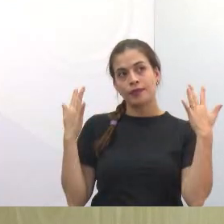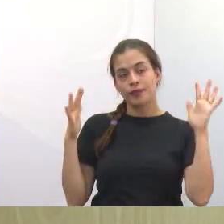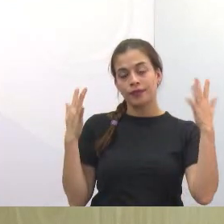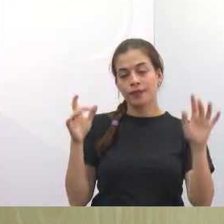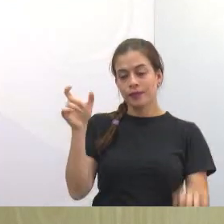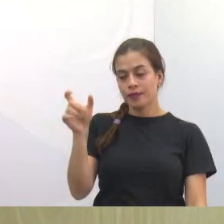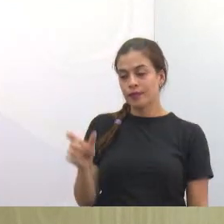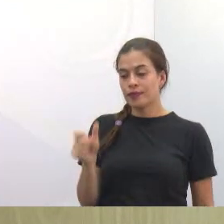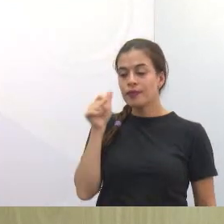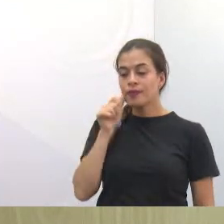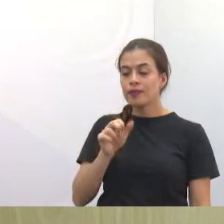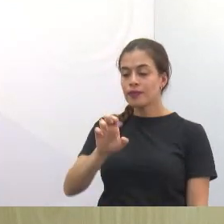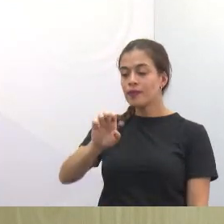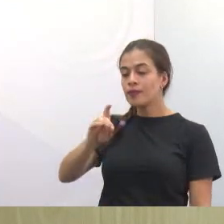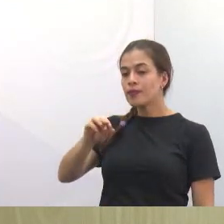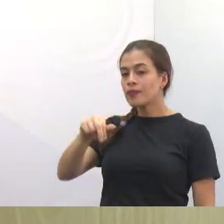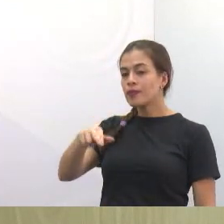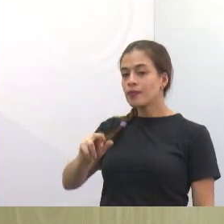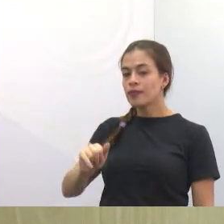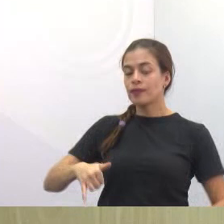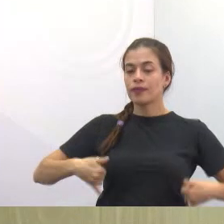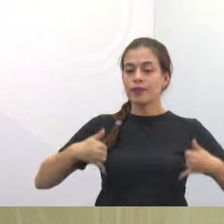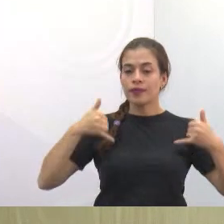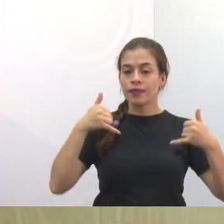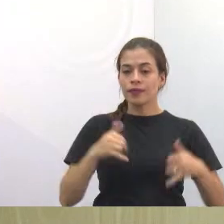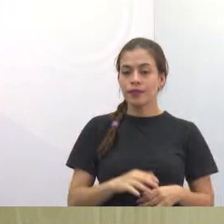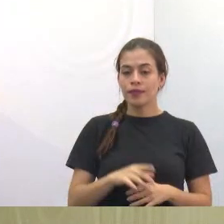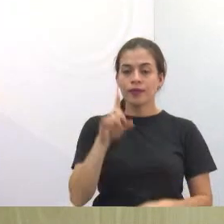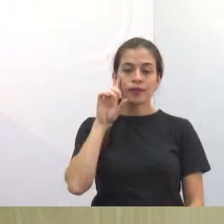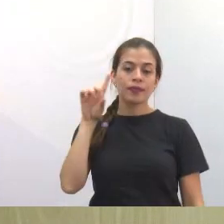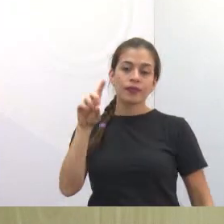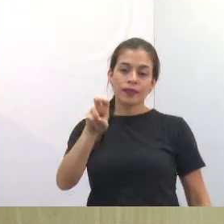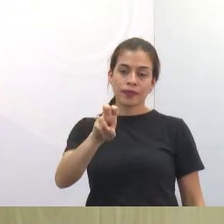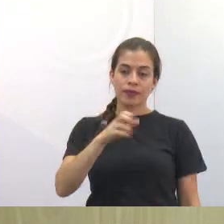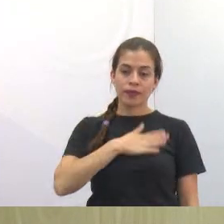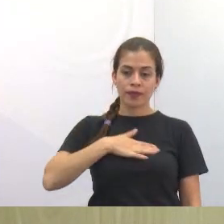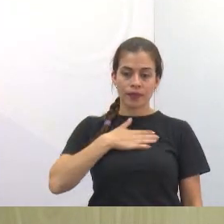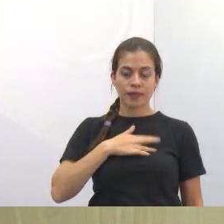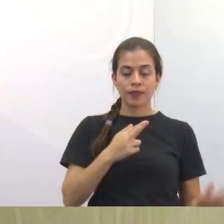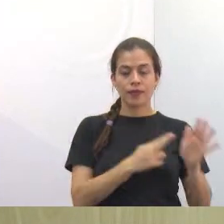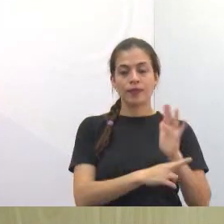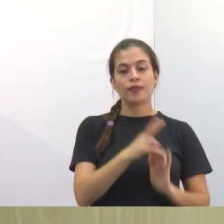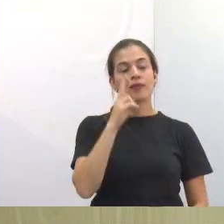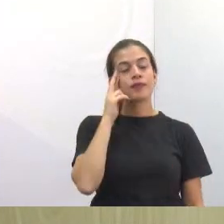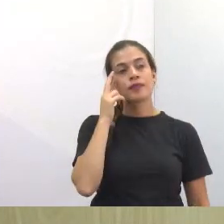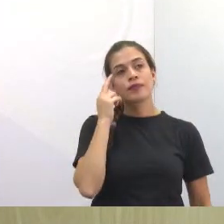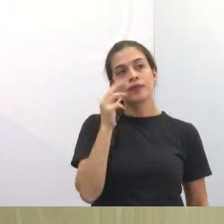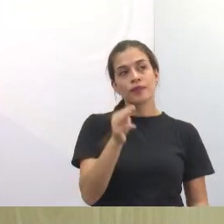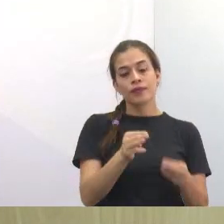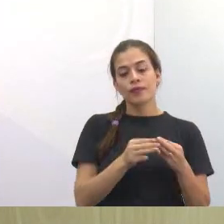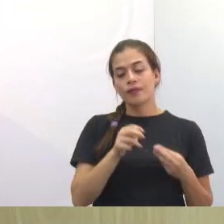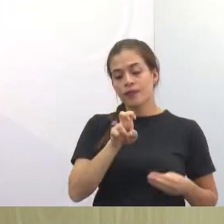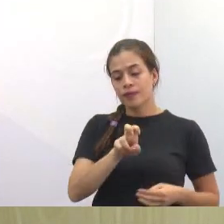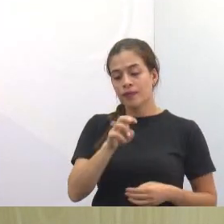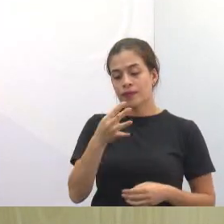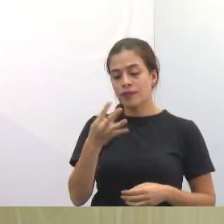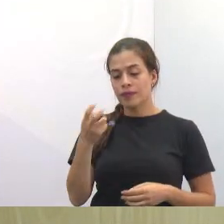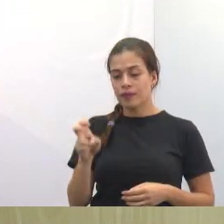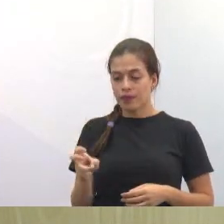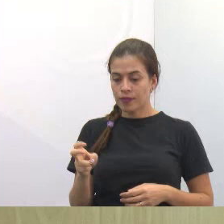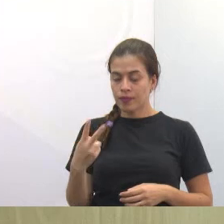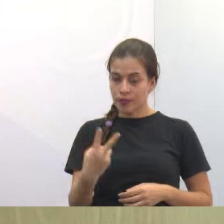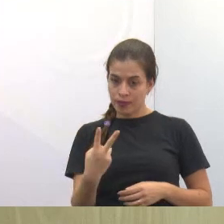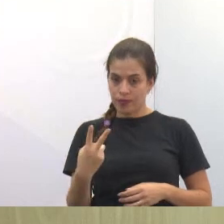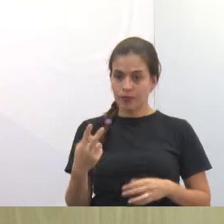Edna Cis da Costa pelo transcurso seu aniversário comemorado em 5 de agosto, autoria Roninha. Moção 542, moção congratulatória e